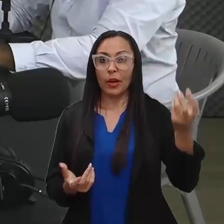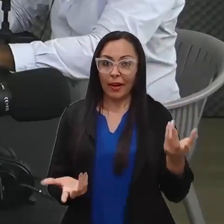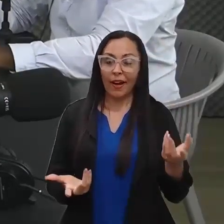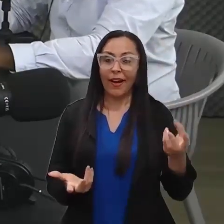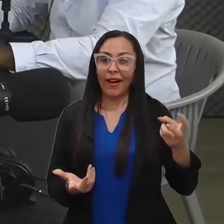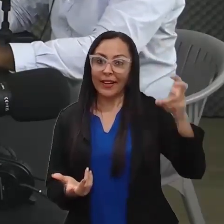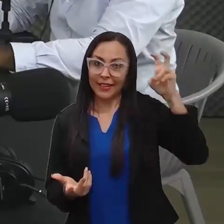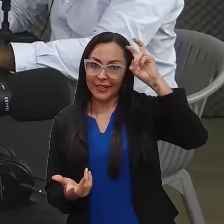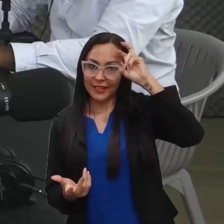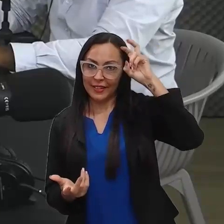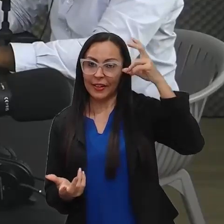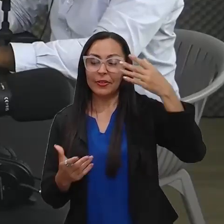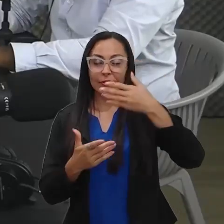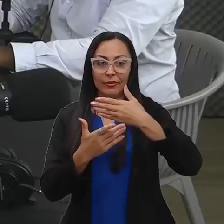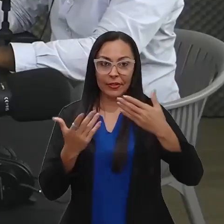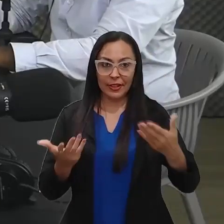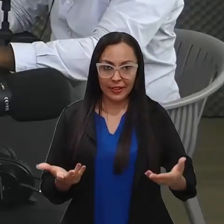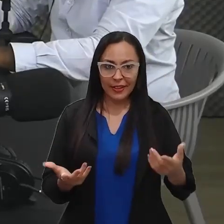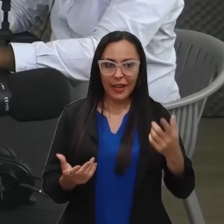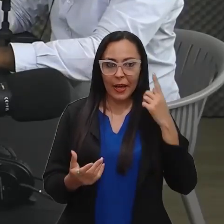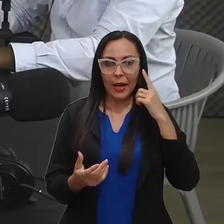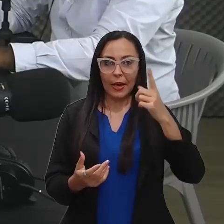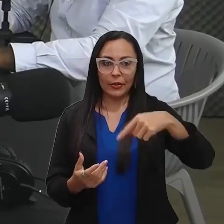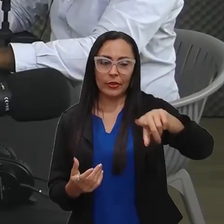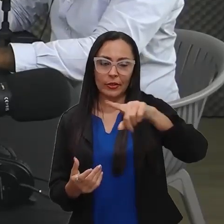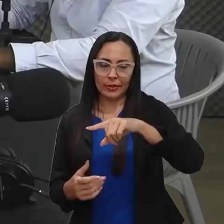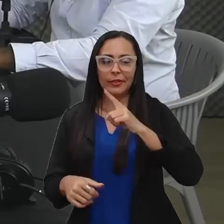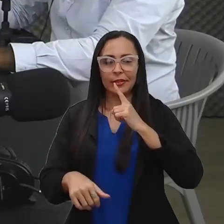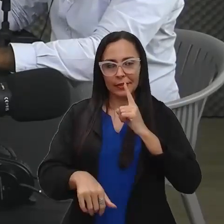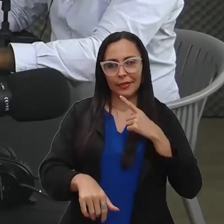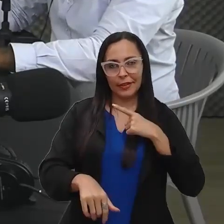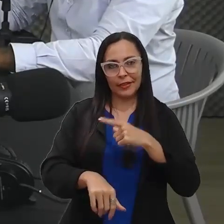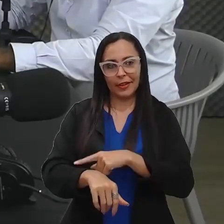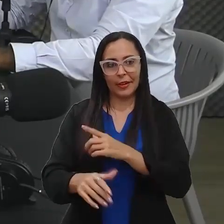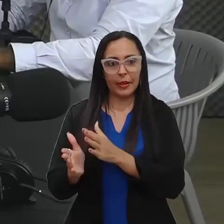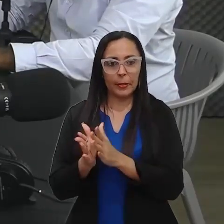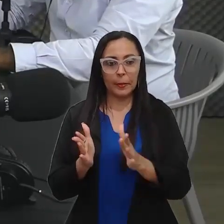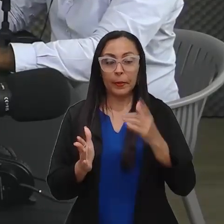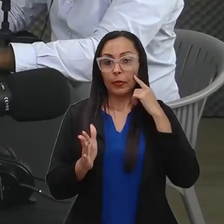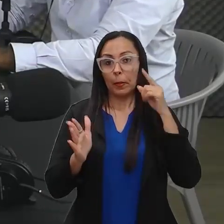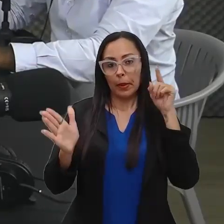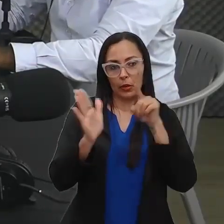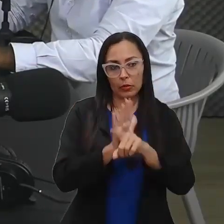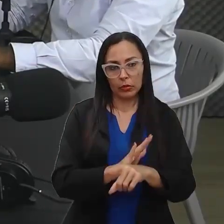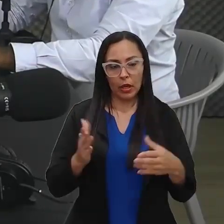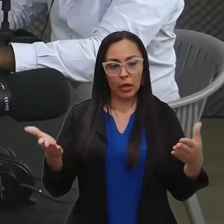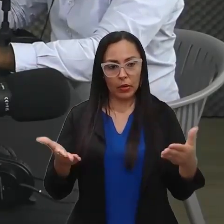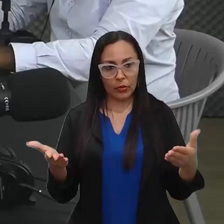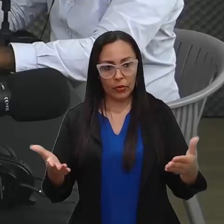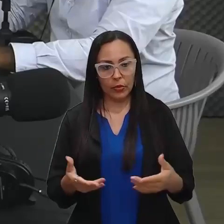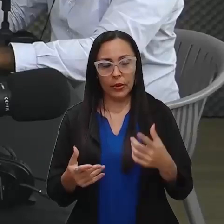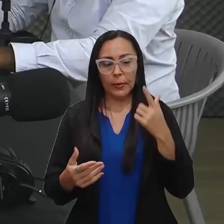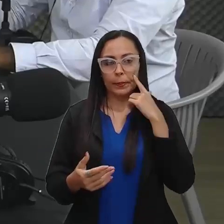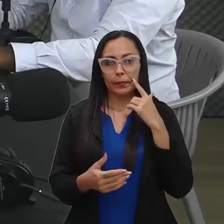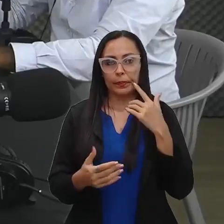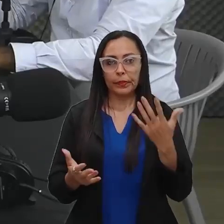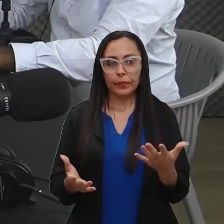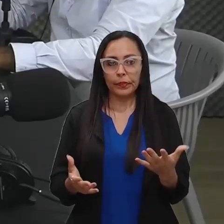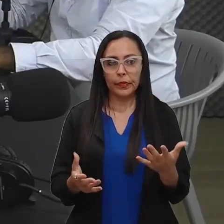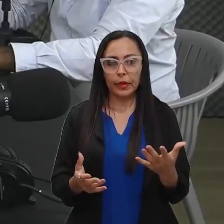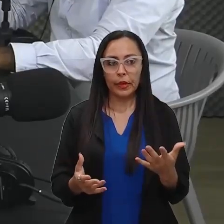Não hoje, mas nós teremos tempo para conversar Vamos bastante. aproveitar. Eu quero perguntar para vocês, para não deixar finalizar esse programa sem essa